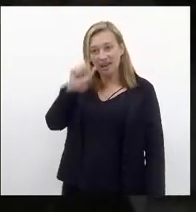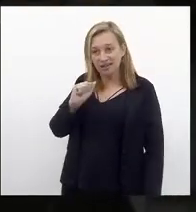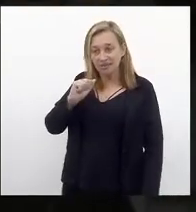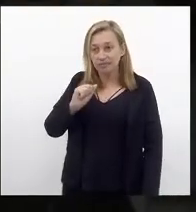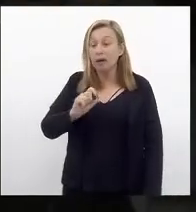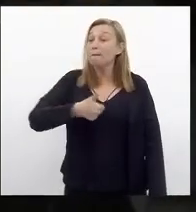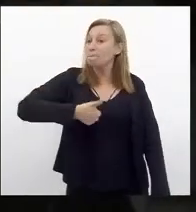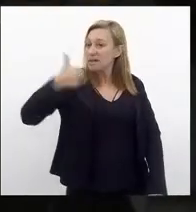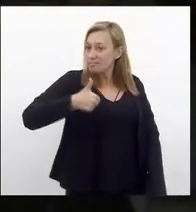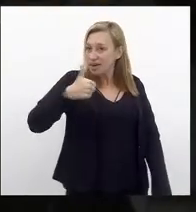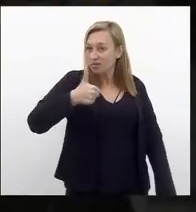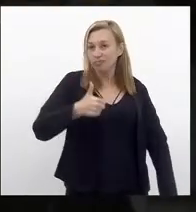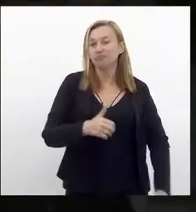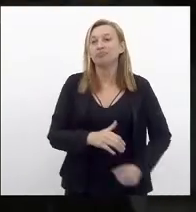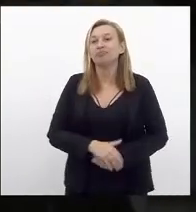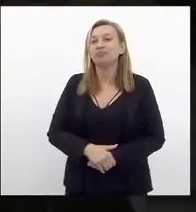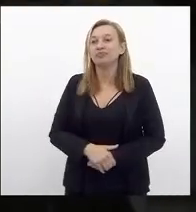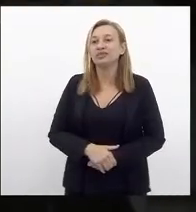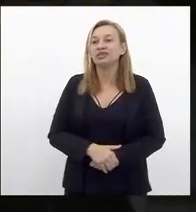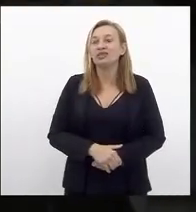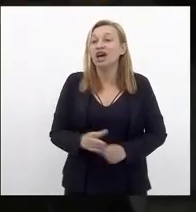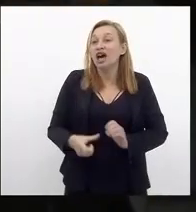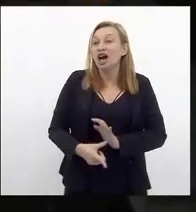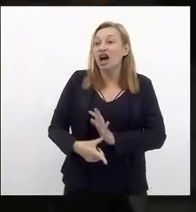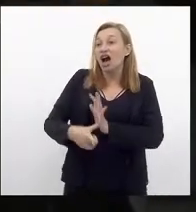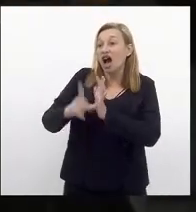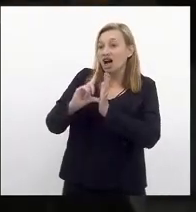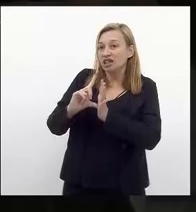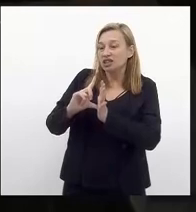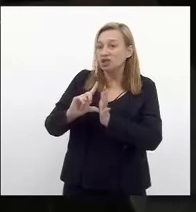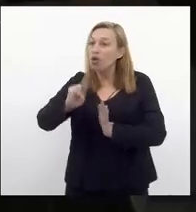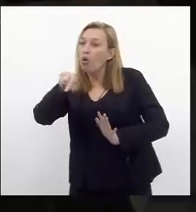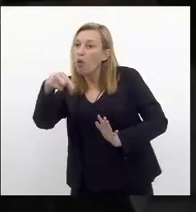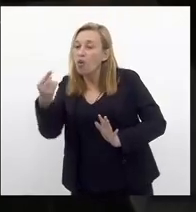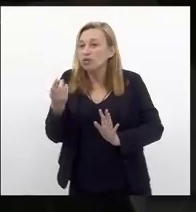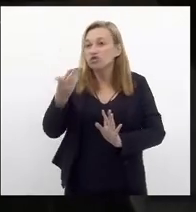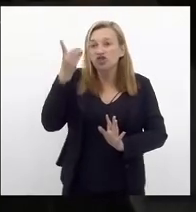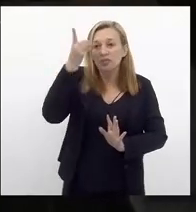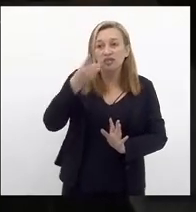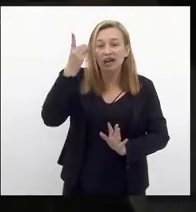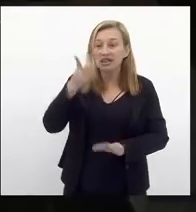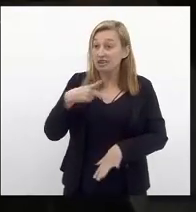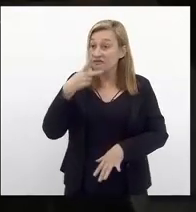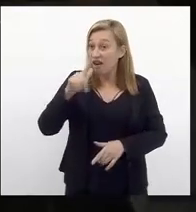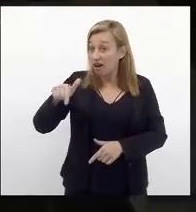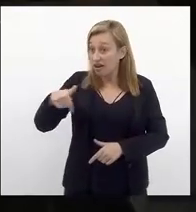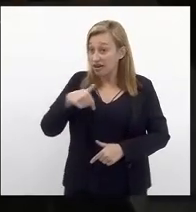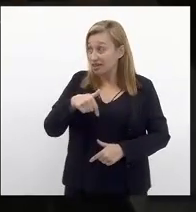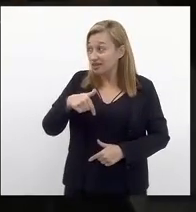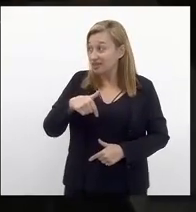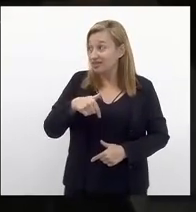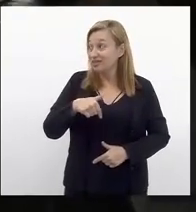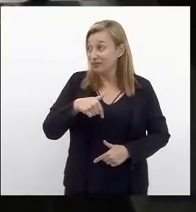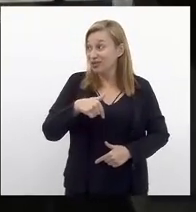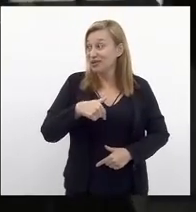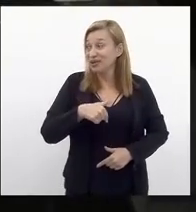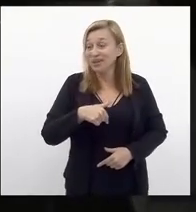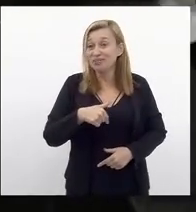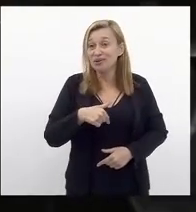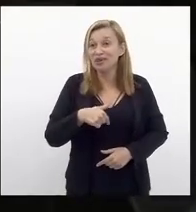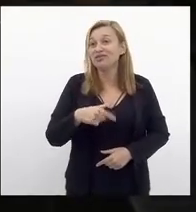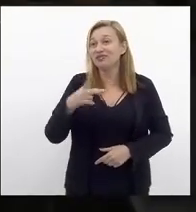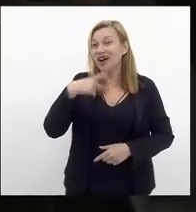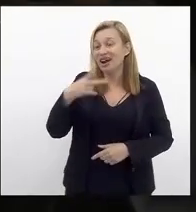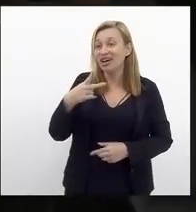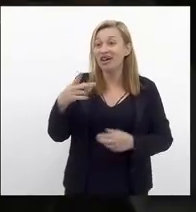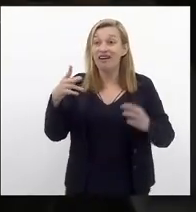o primeiro antes outros deputados que me antecederam falaram muito em